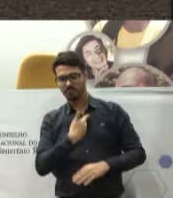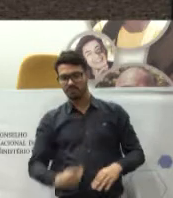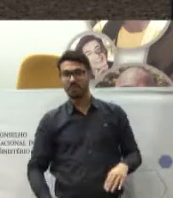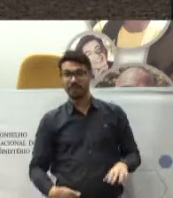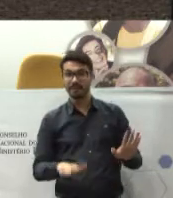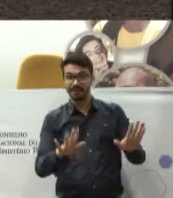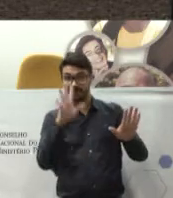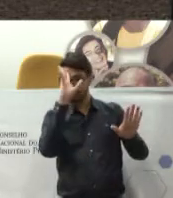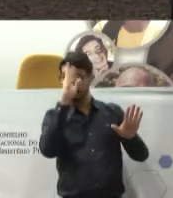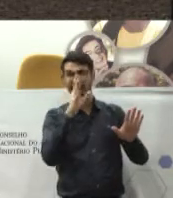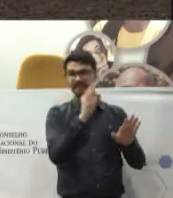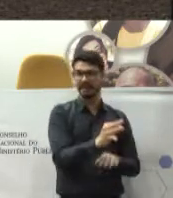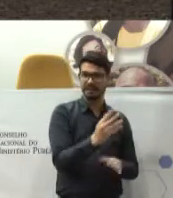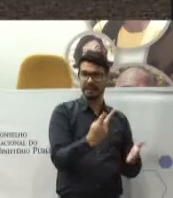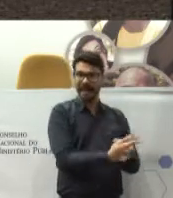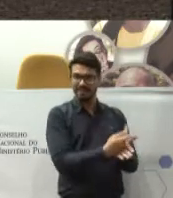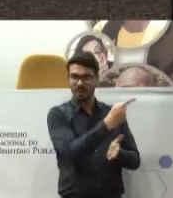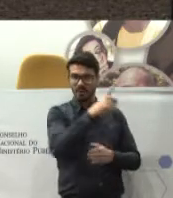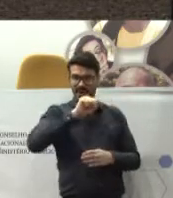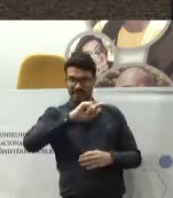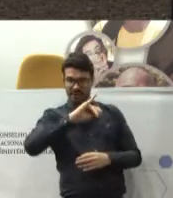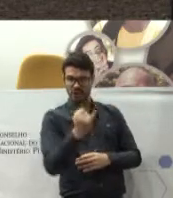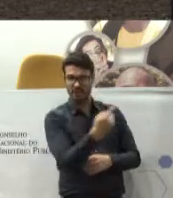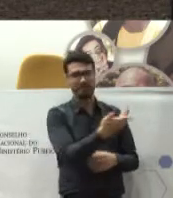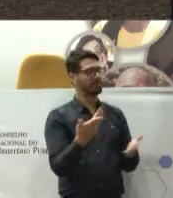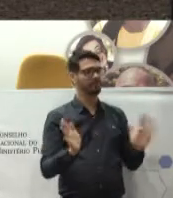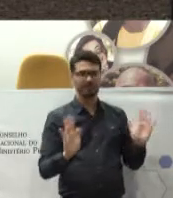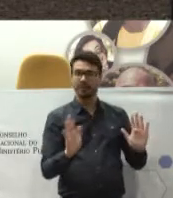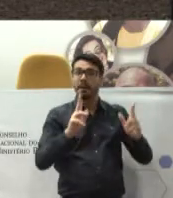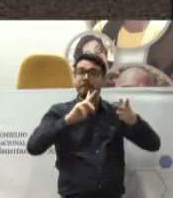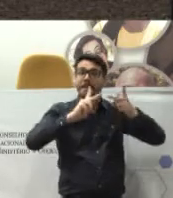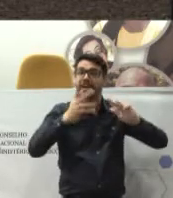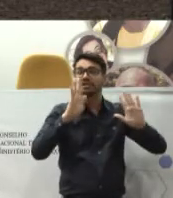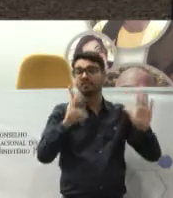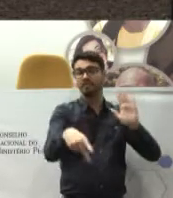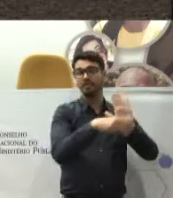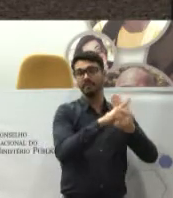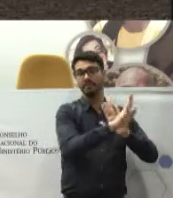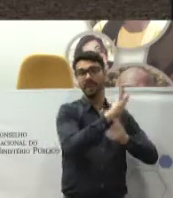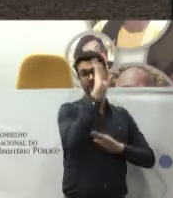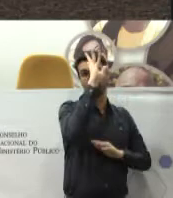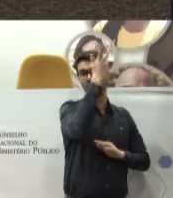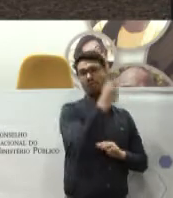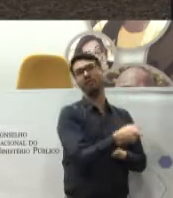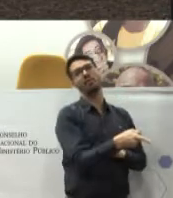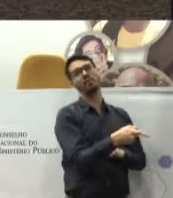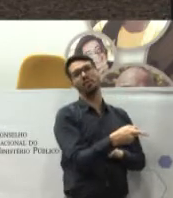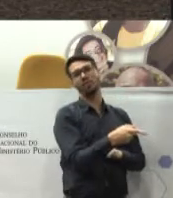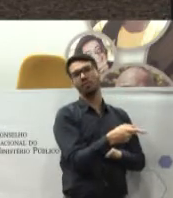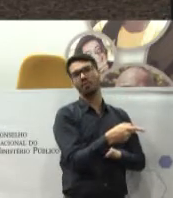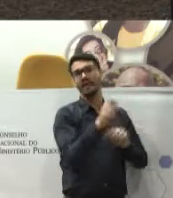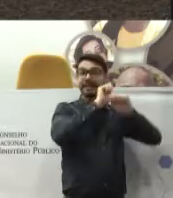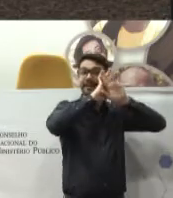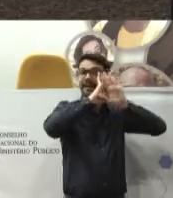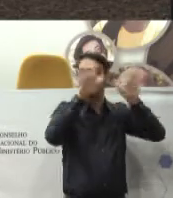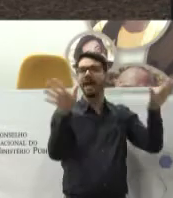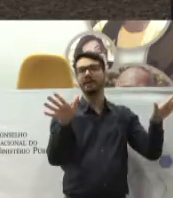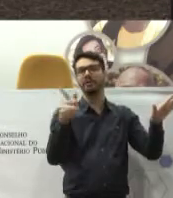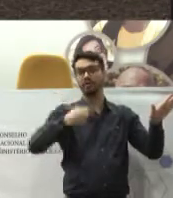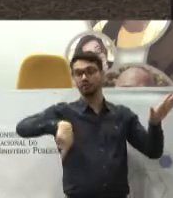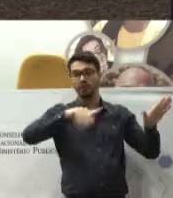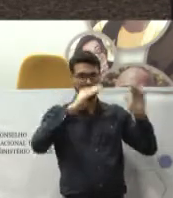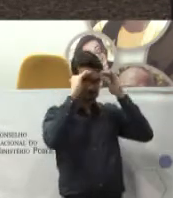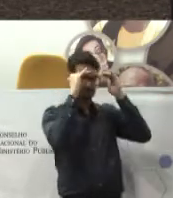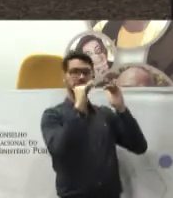Mas é uma decisão, é um paradigma que nós temos hoje, que o Superior Tribunal de Justiça definiu de forma muito clara. E nós